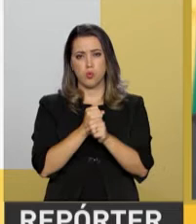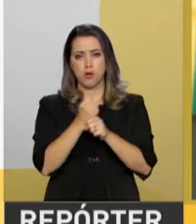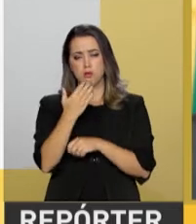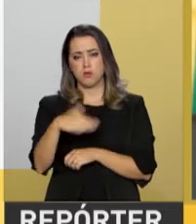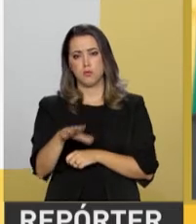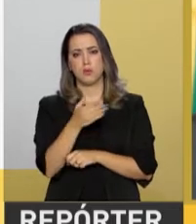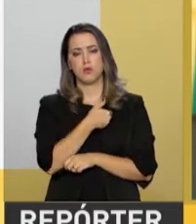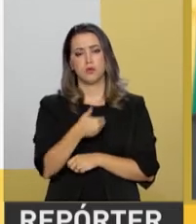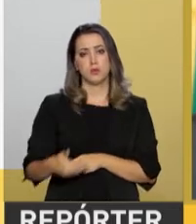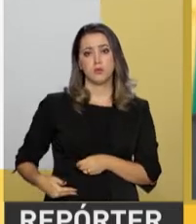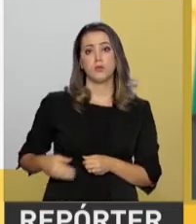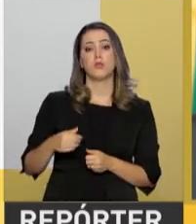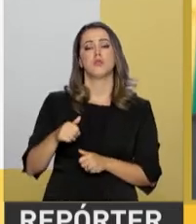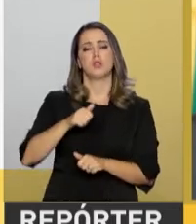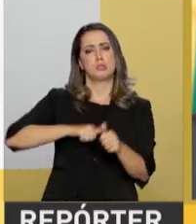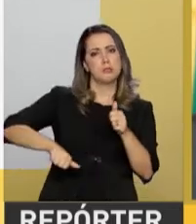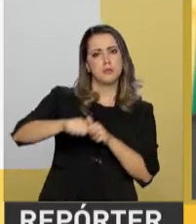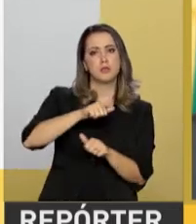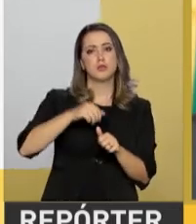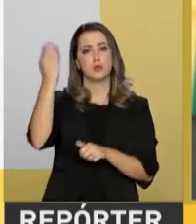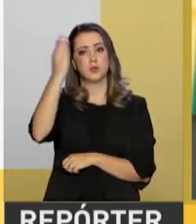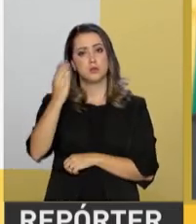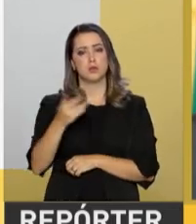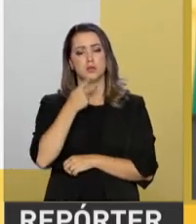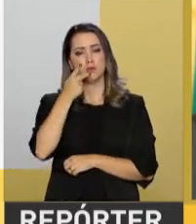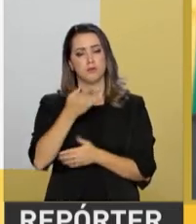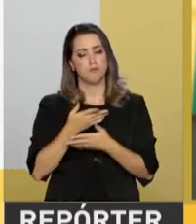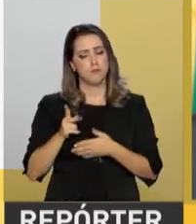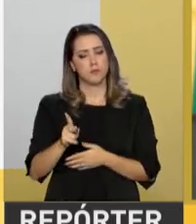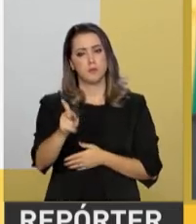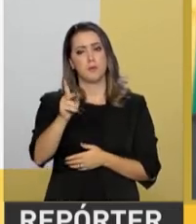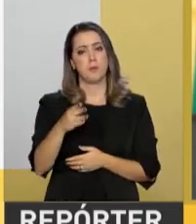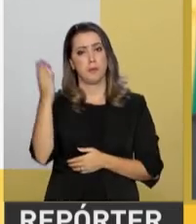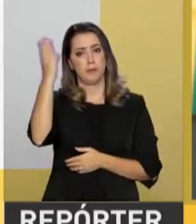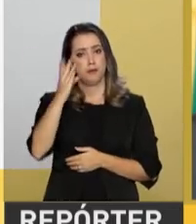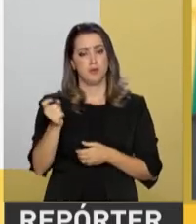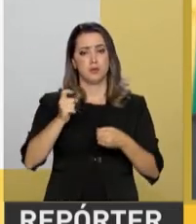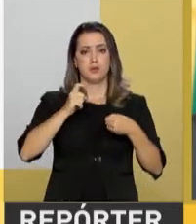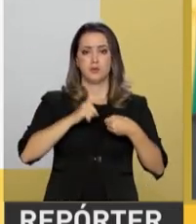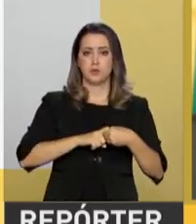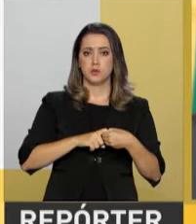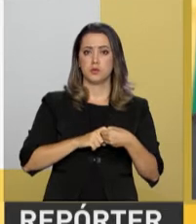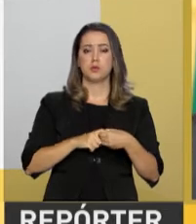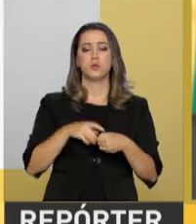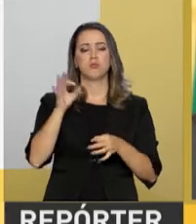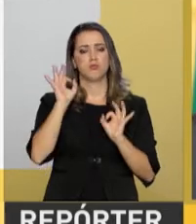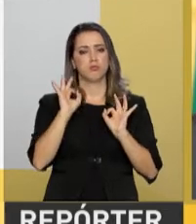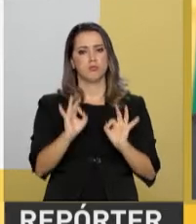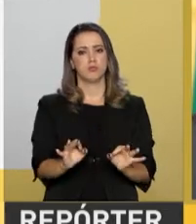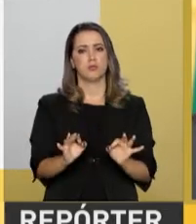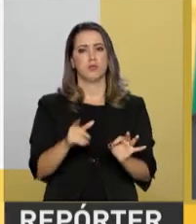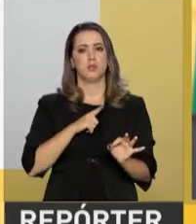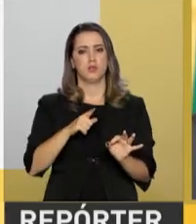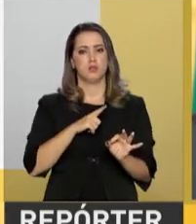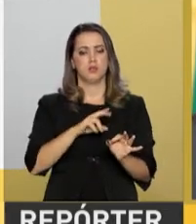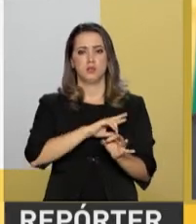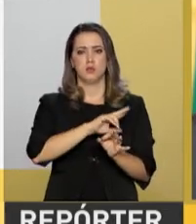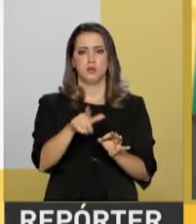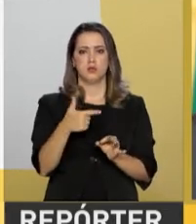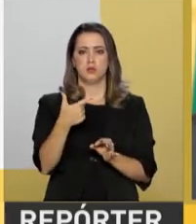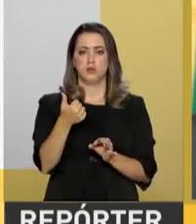e conseguimos dar a volta por cima. É o que tenho falado ultimamente. O Brasil voltou e certamente teremos